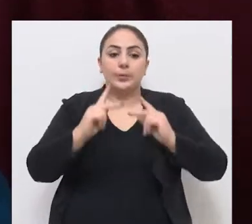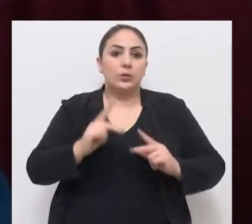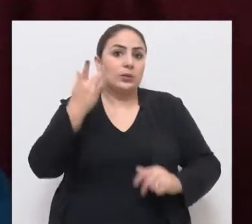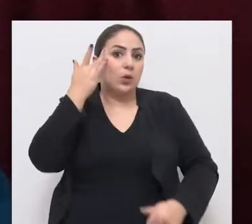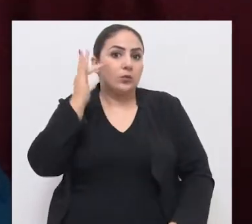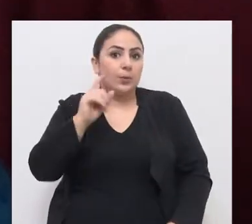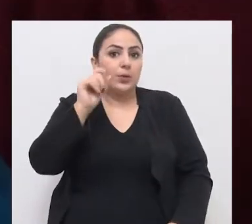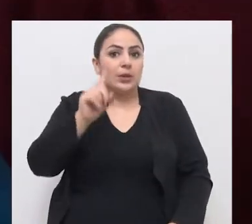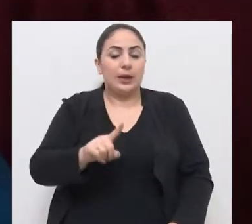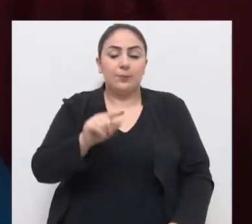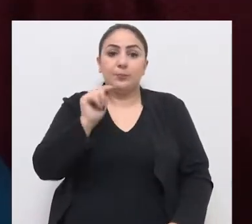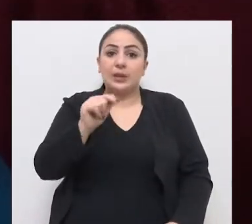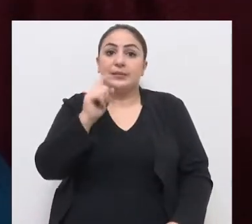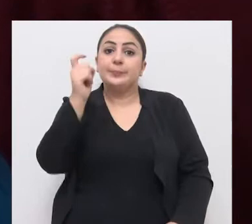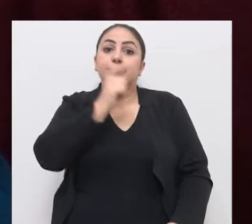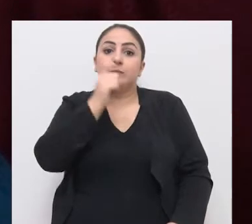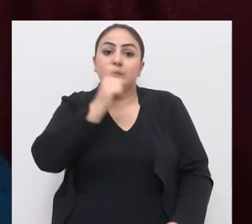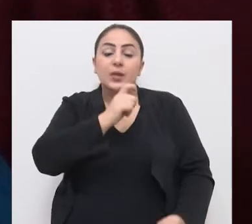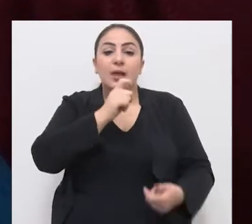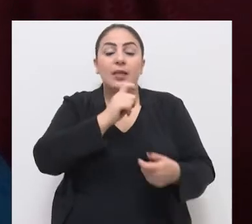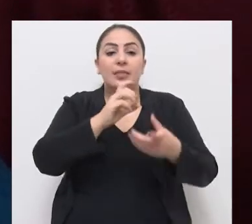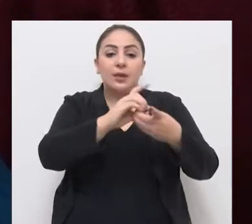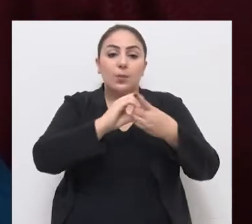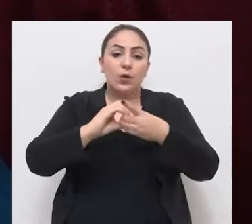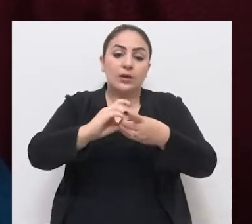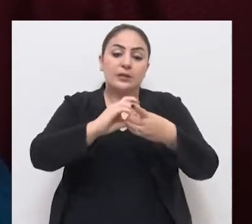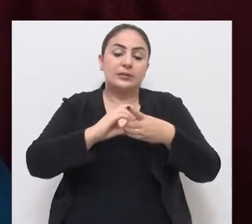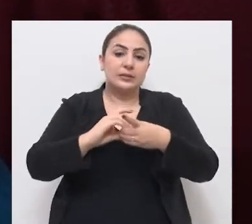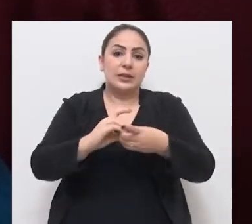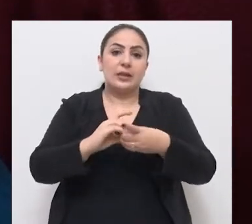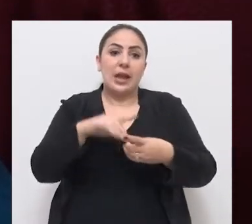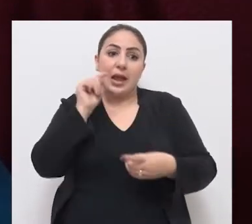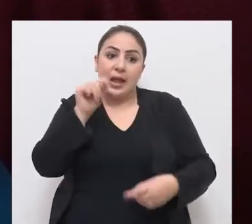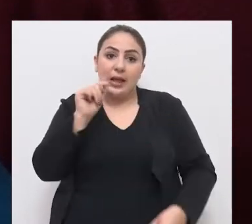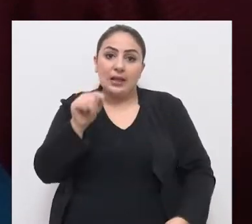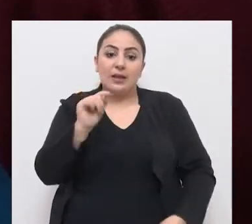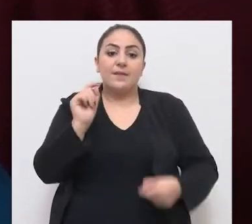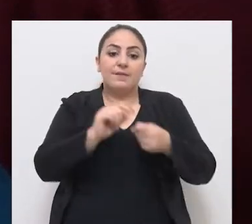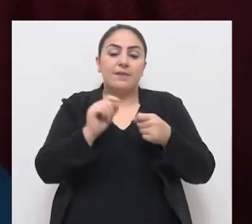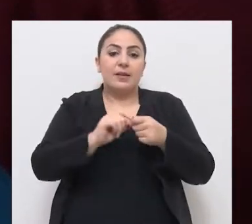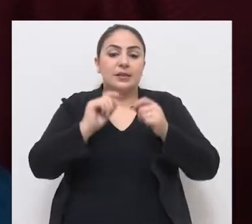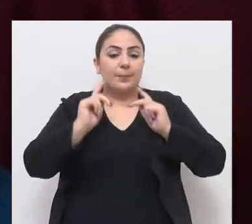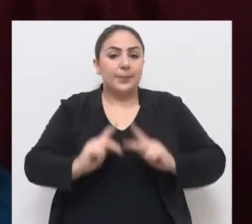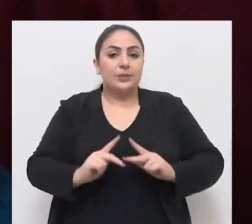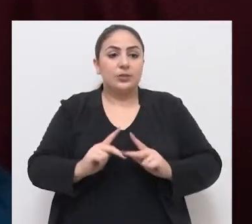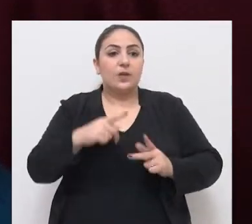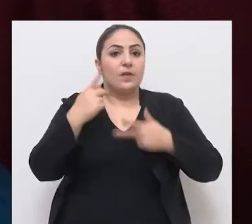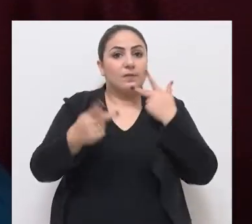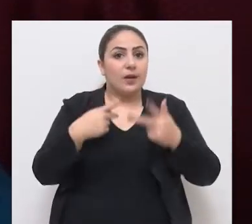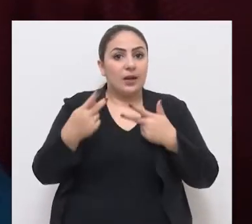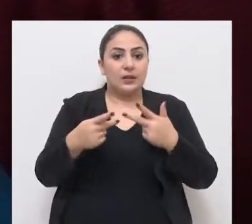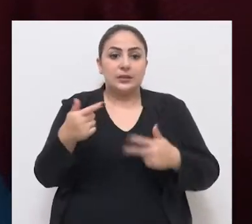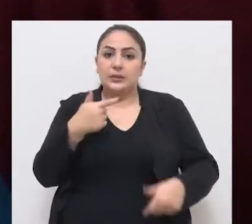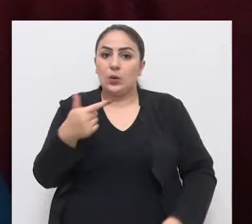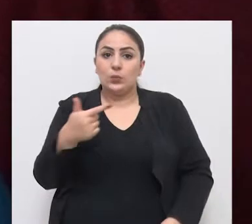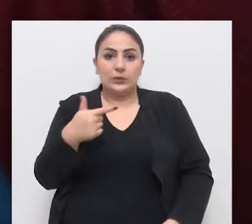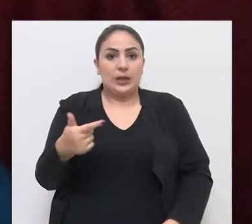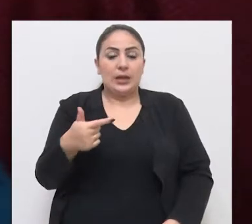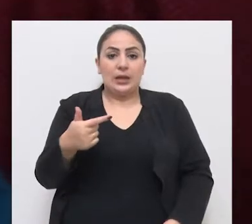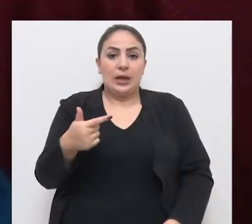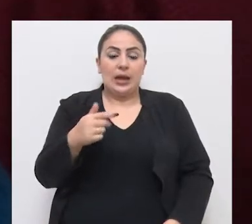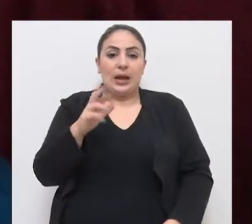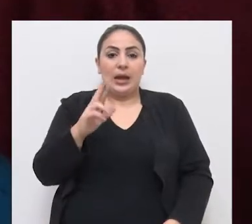o que é isso. Esse mito da democracia racial é ele que faz com que as pessoas digam que não